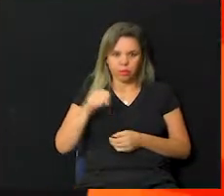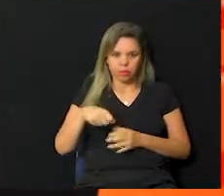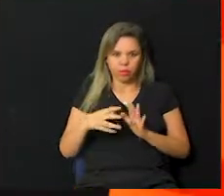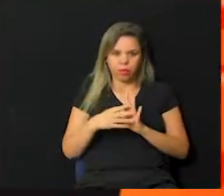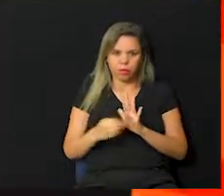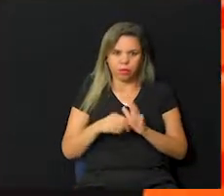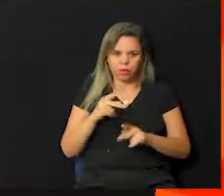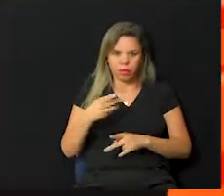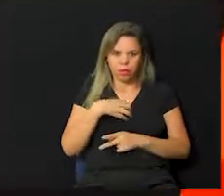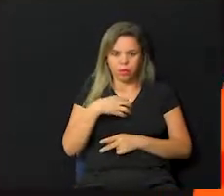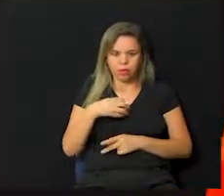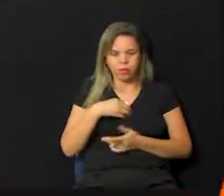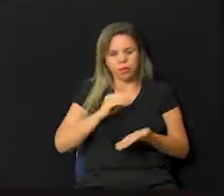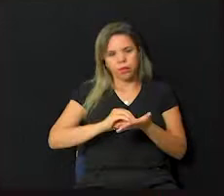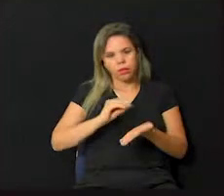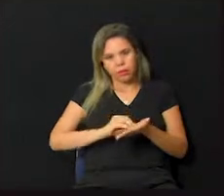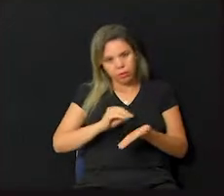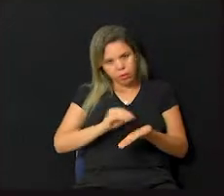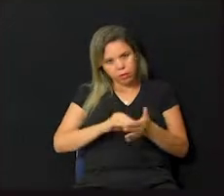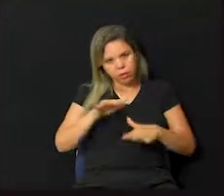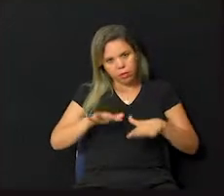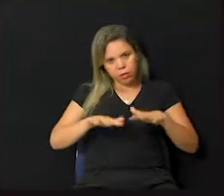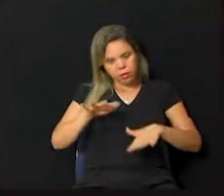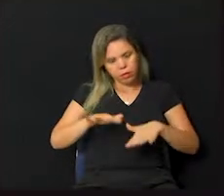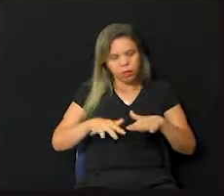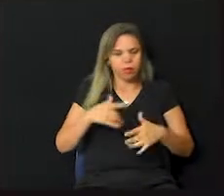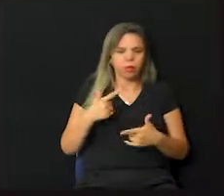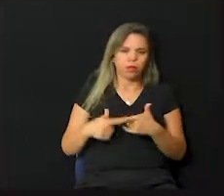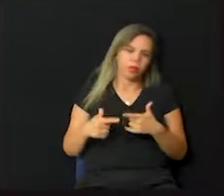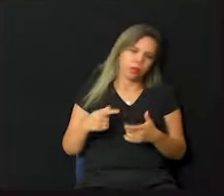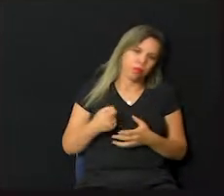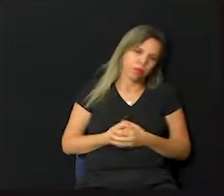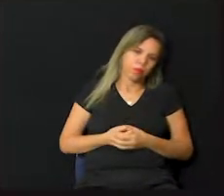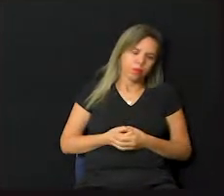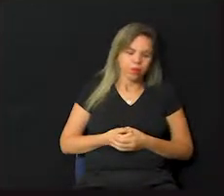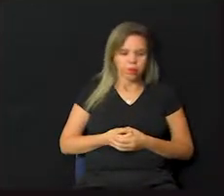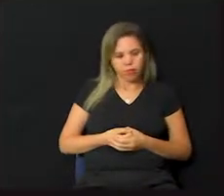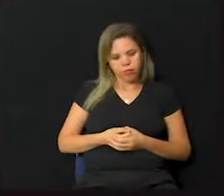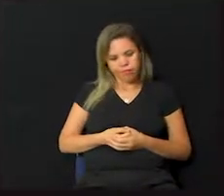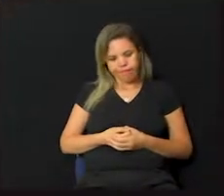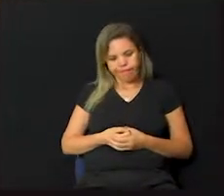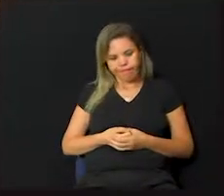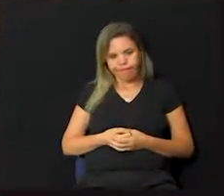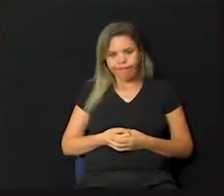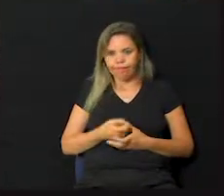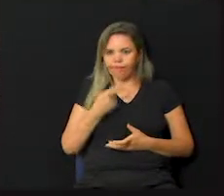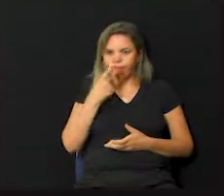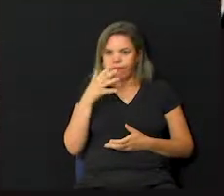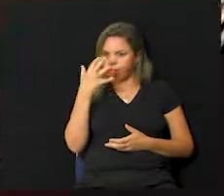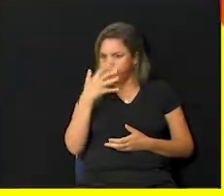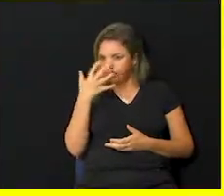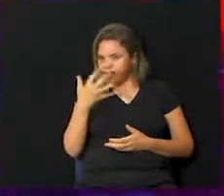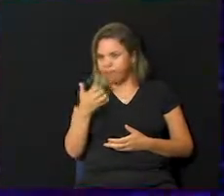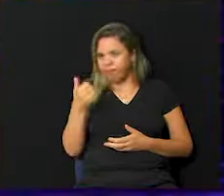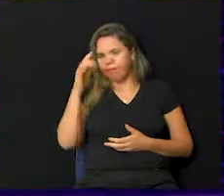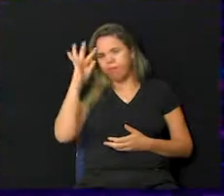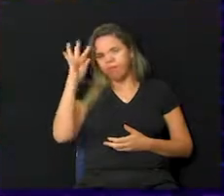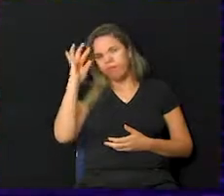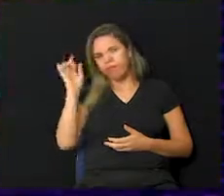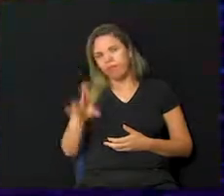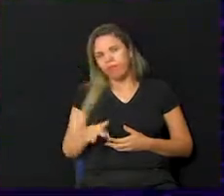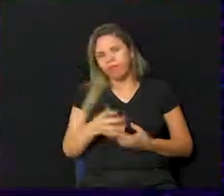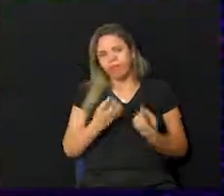tudo, assim. As pessoas, elas sentem muita falta, porque quando se fala de romance, a primeira coisa